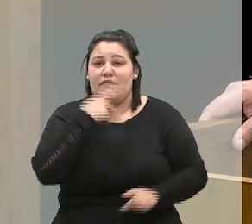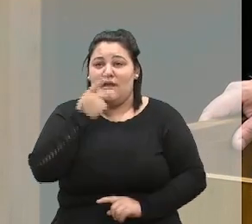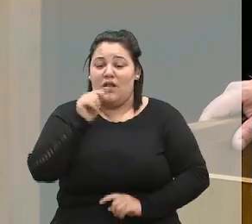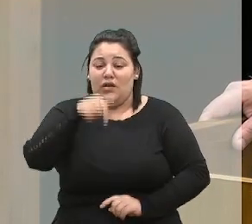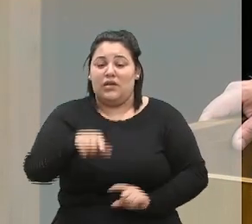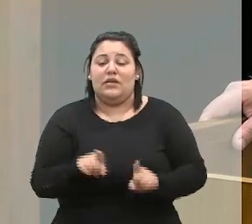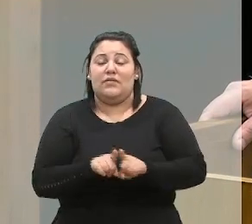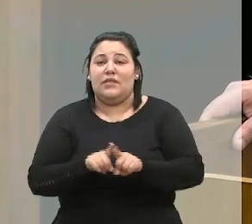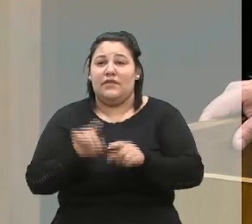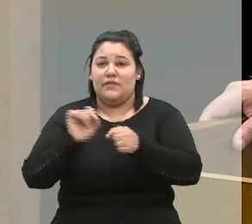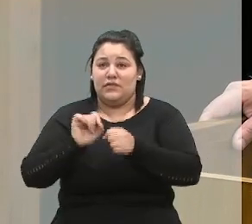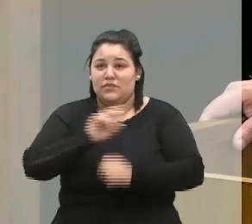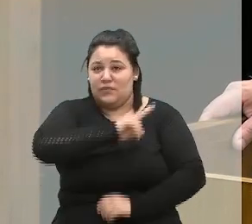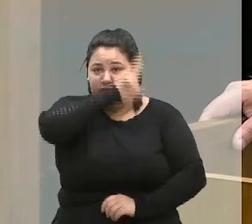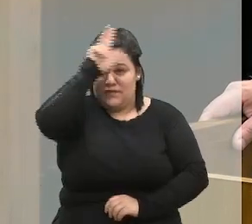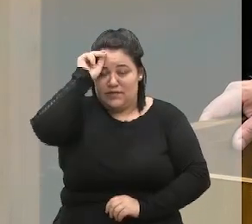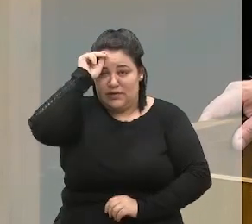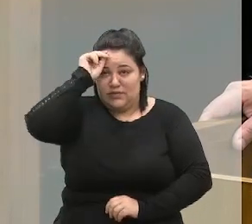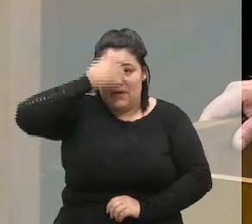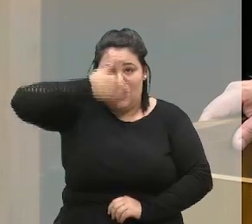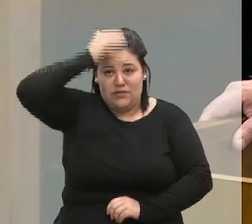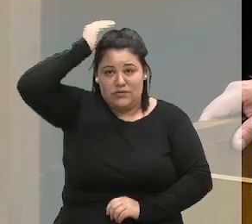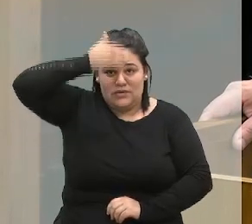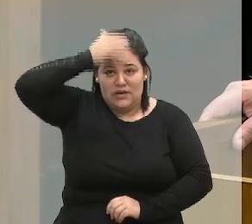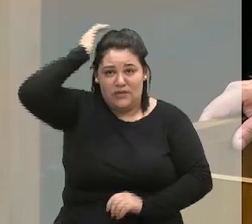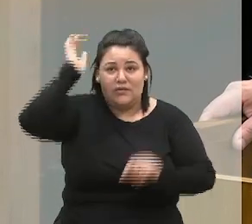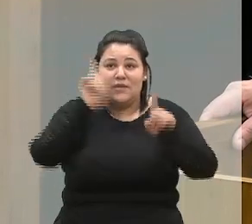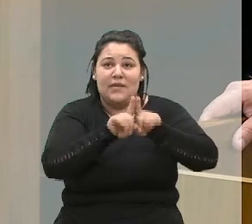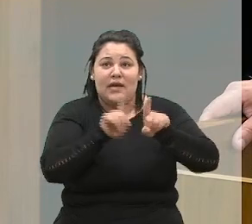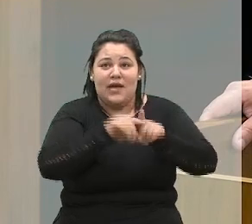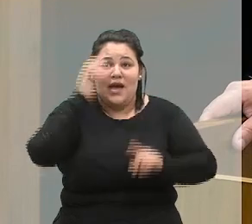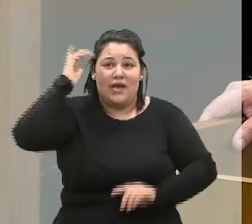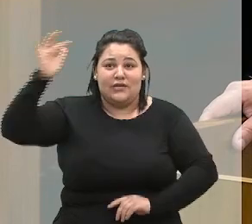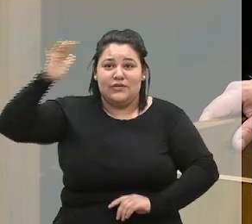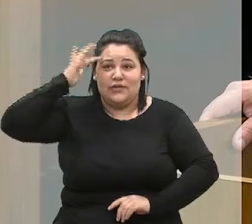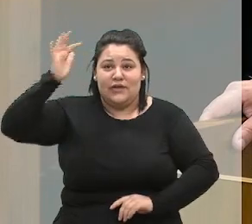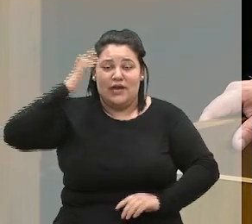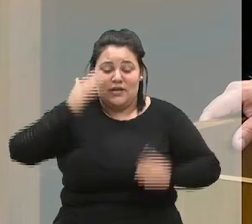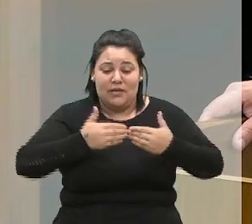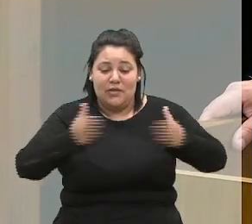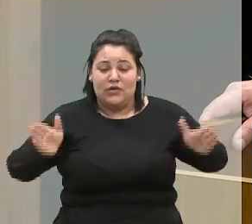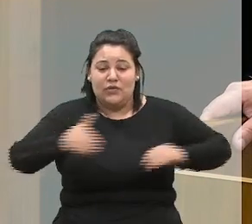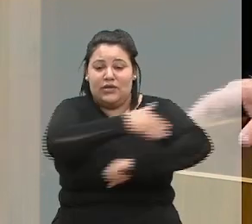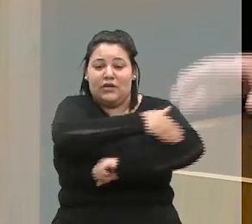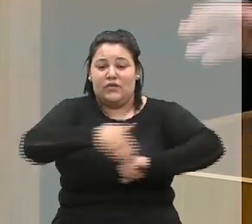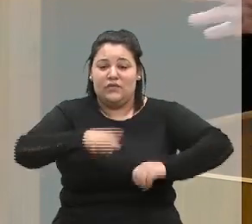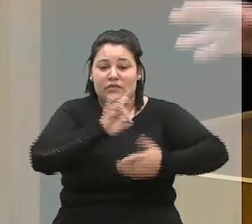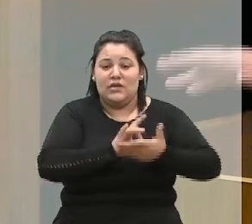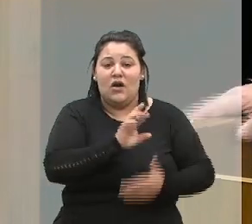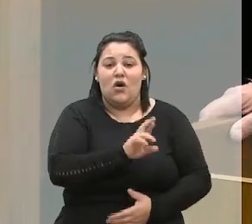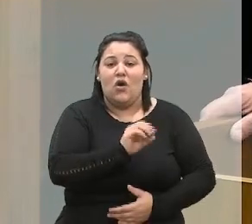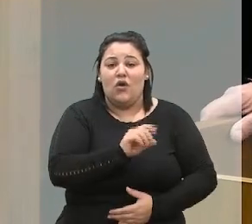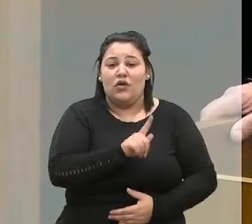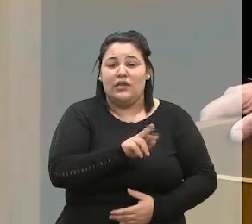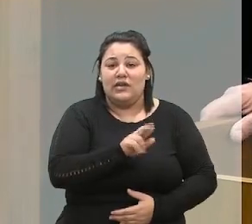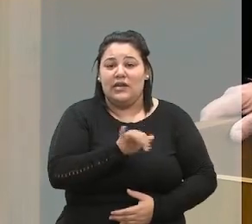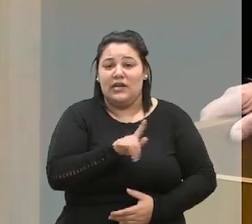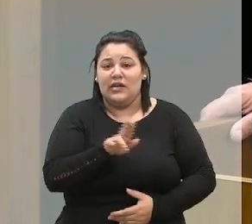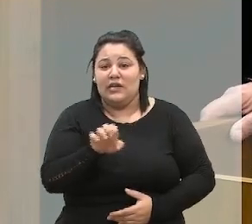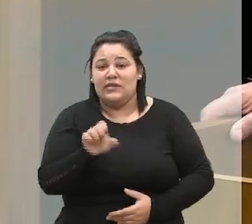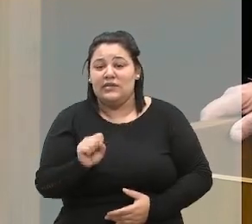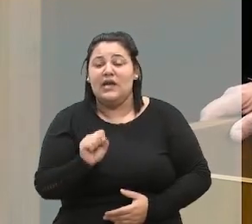pelo prefeito ainda Alceu Barbosa Velho, a sonhada abertura da Rodrigues Alves. Ainda